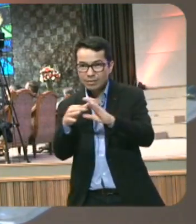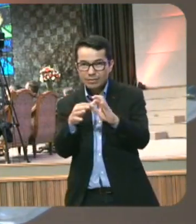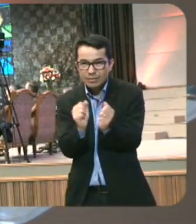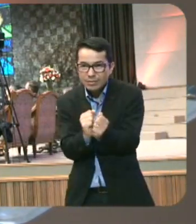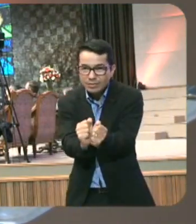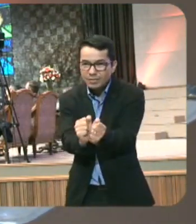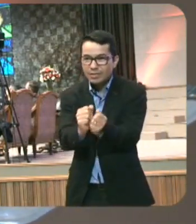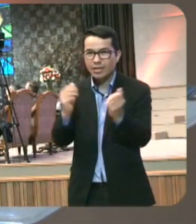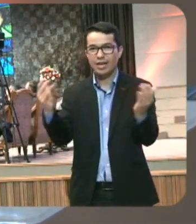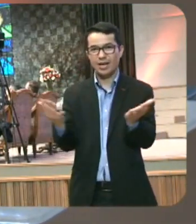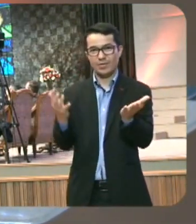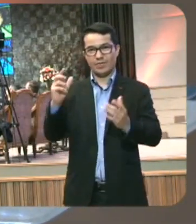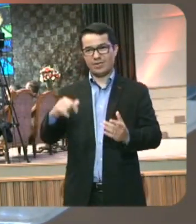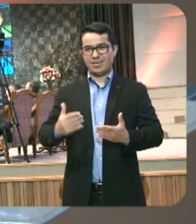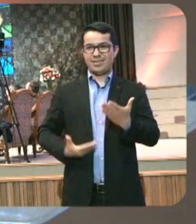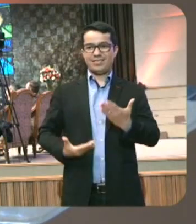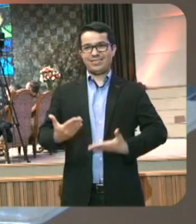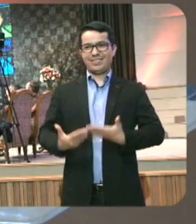servos de Jeová.